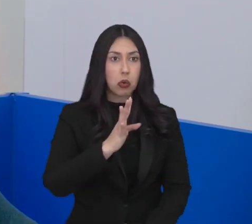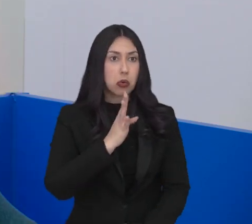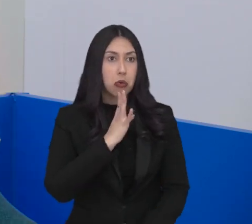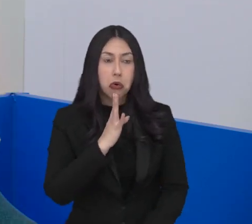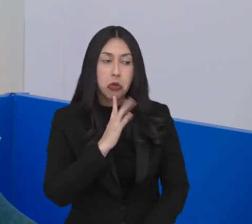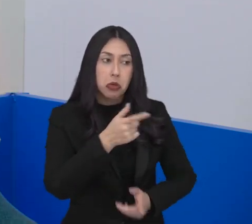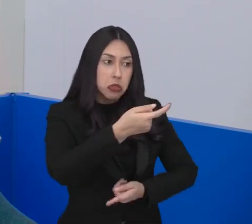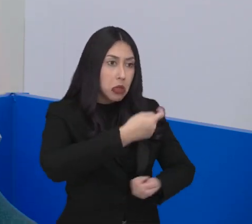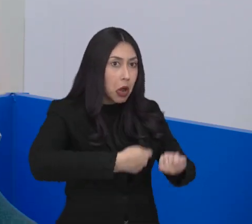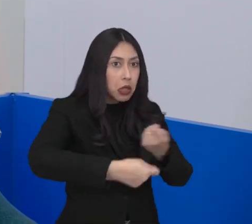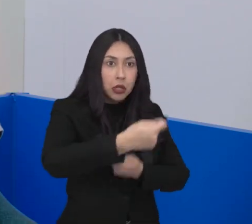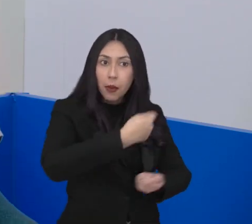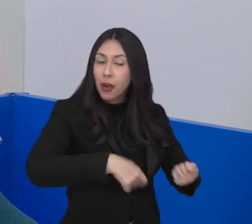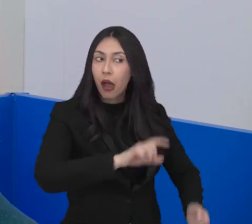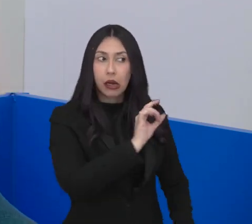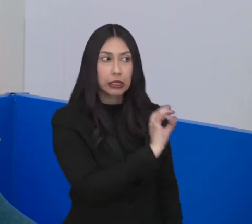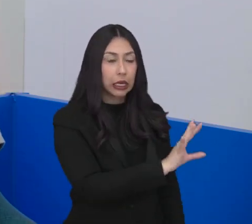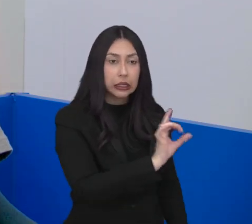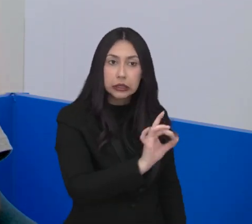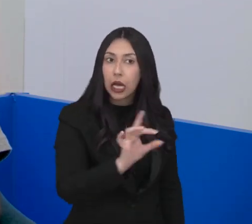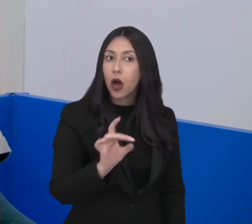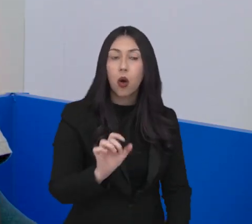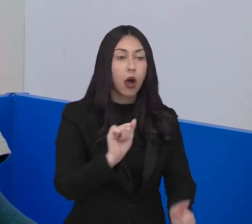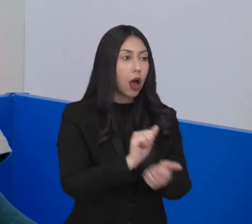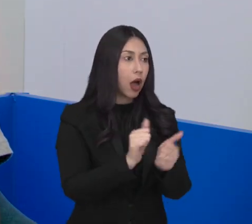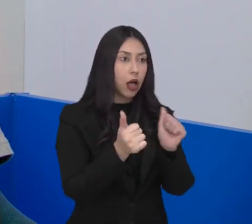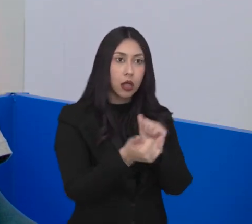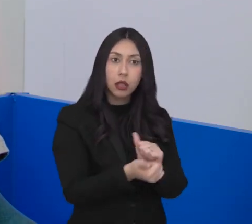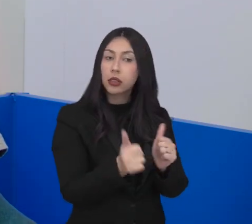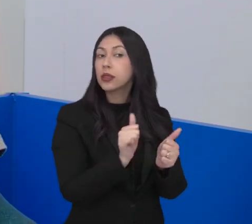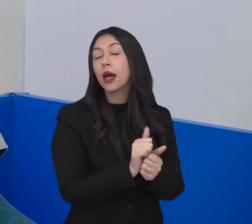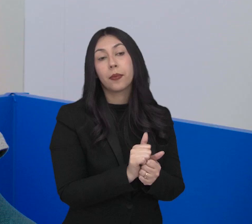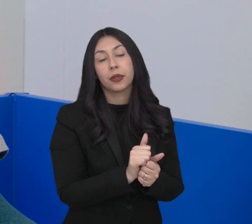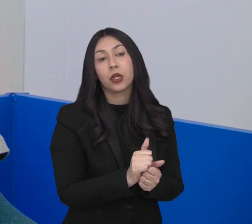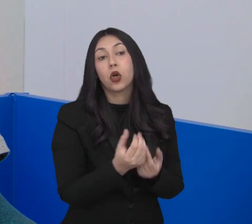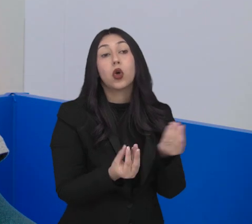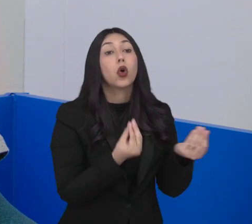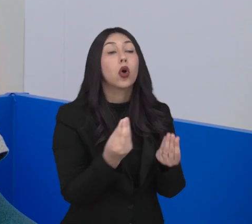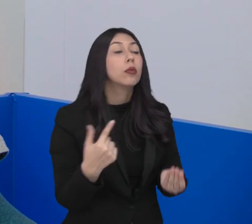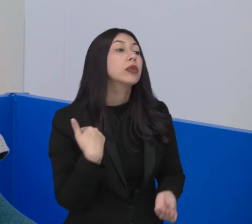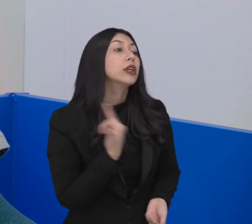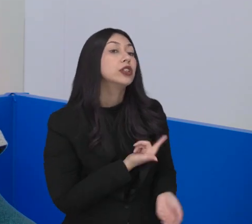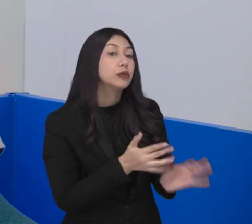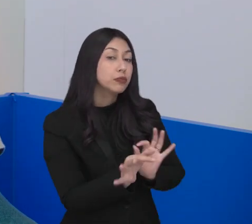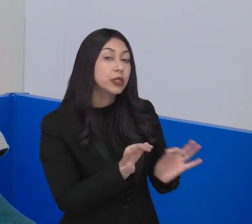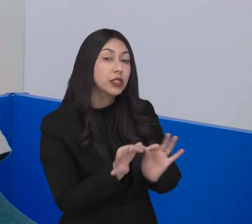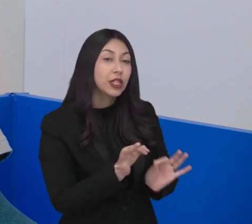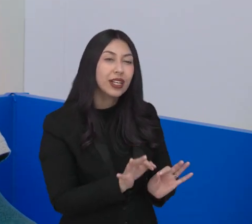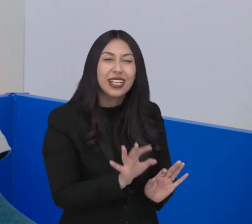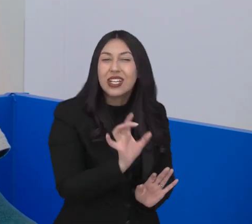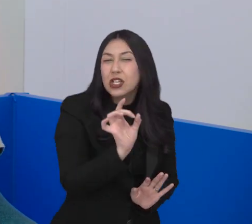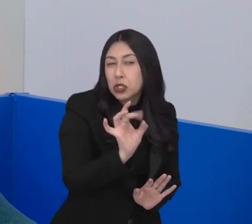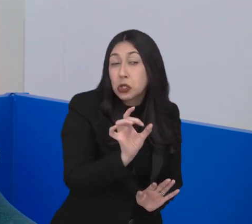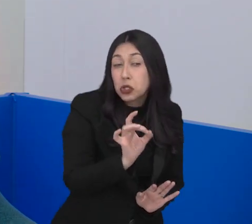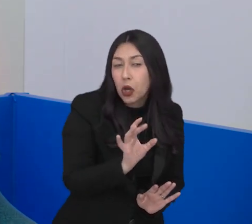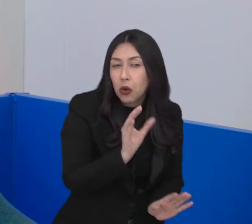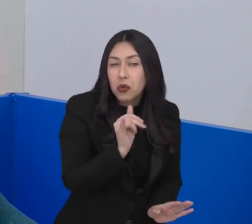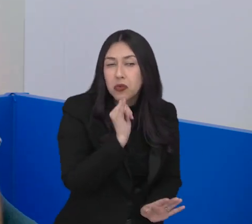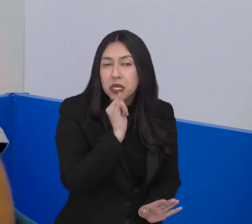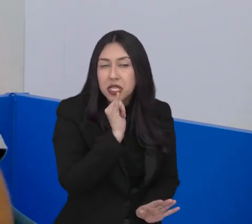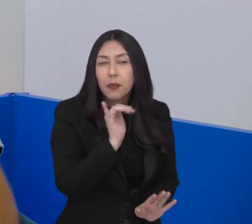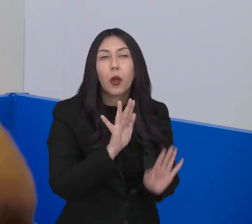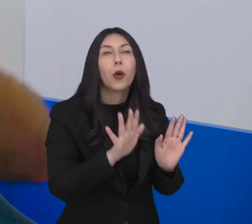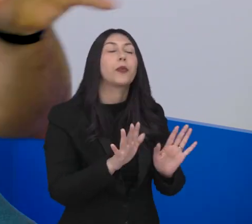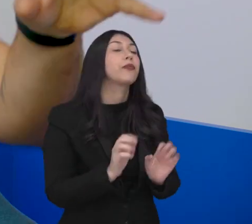para adequar melhor. Então, não é só ajuda de fora em dinheiro, é como a gente vai se planejar. Tá? Posso só complementar? Um exemplo